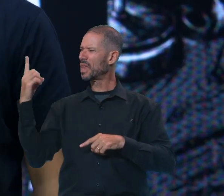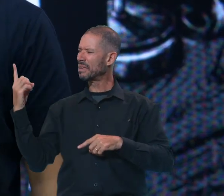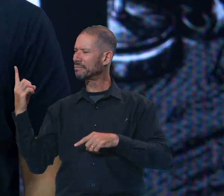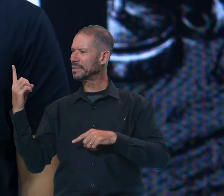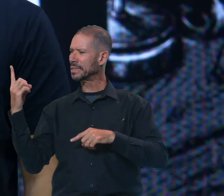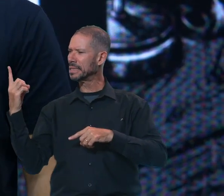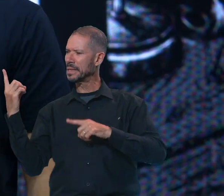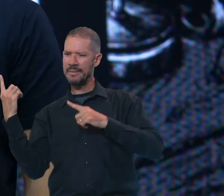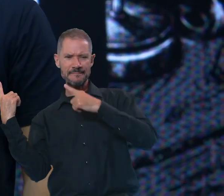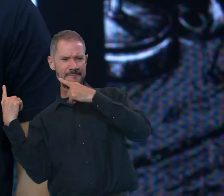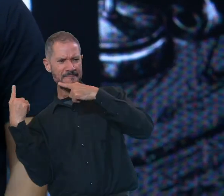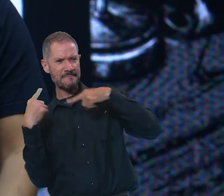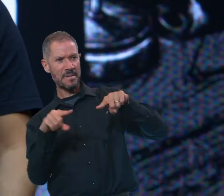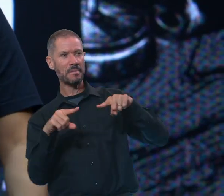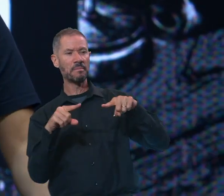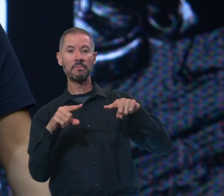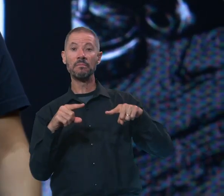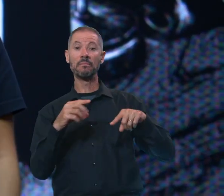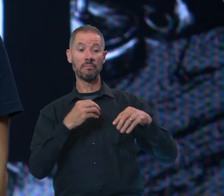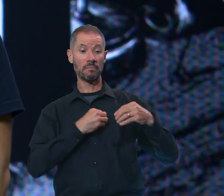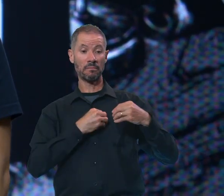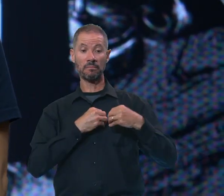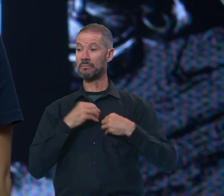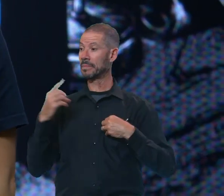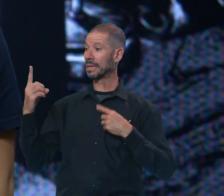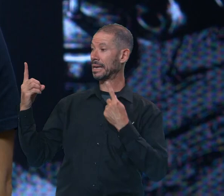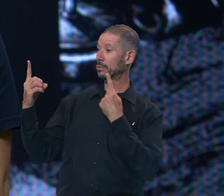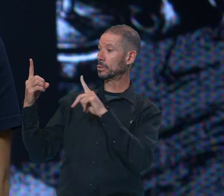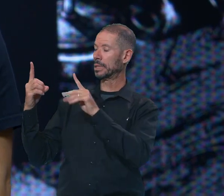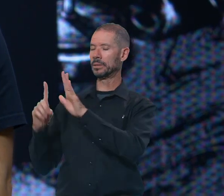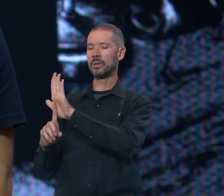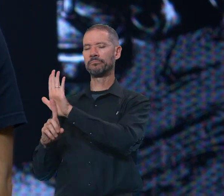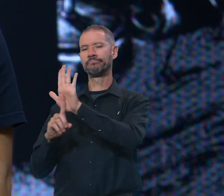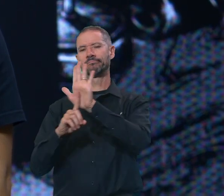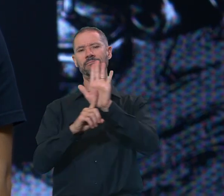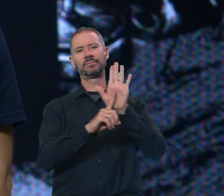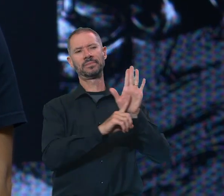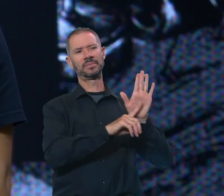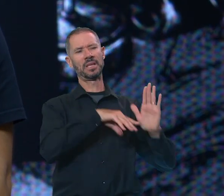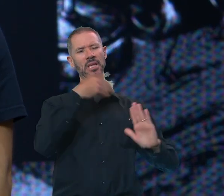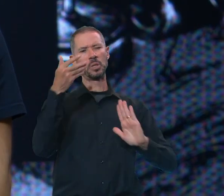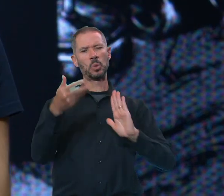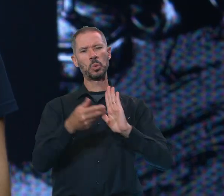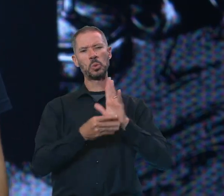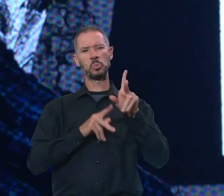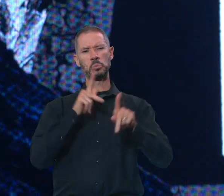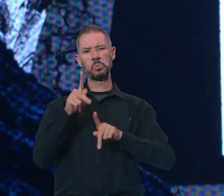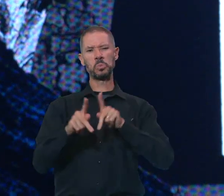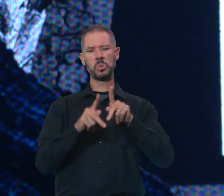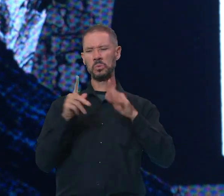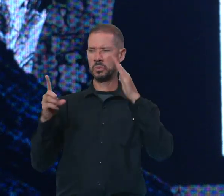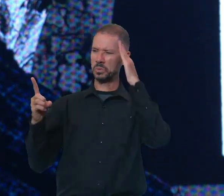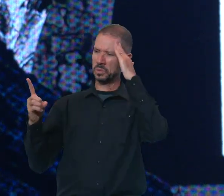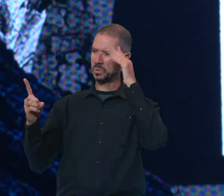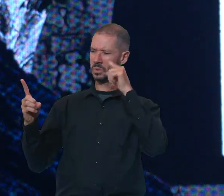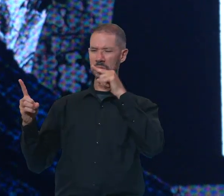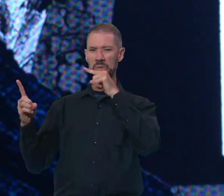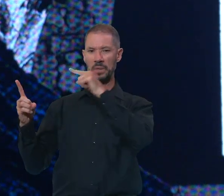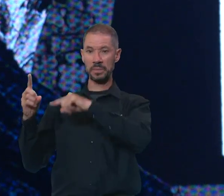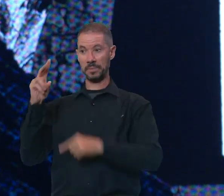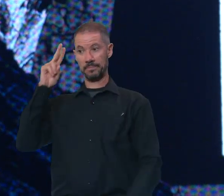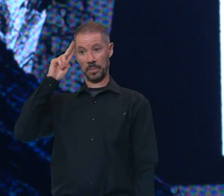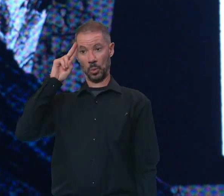reagia? O pecado dele estava mais do que exposto. Todo o povo sabia o que ele tinha feito com